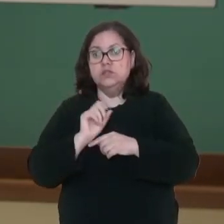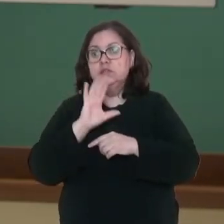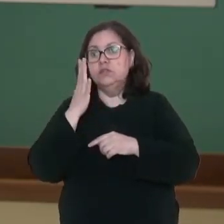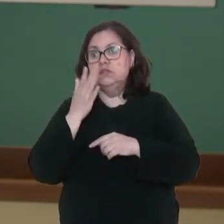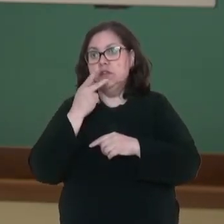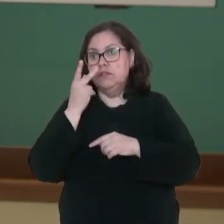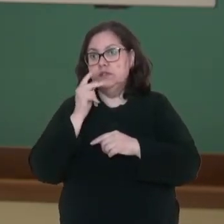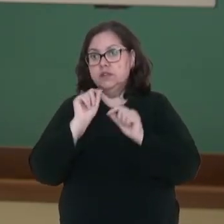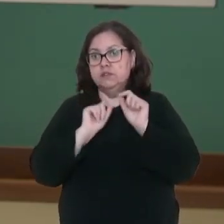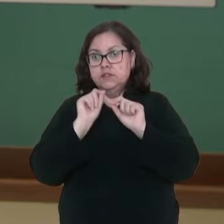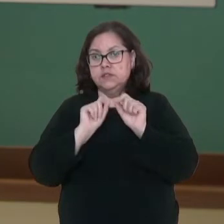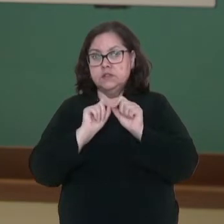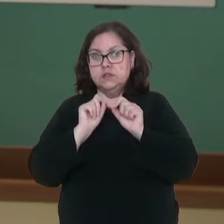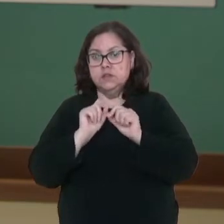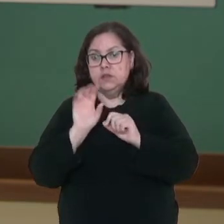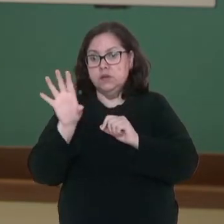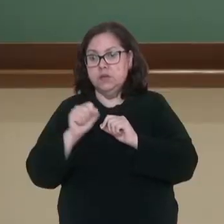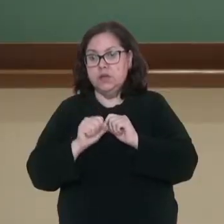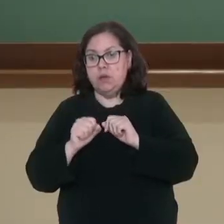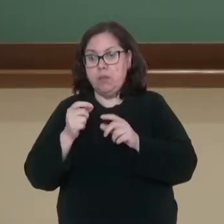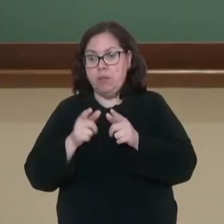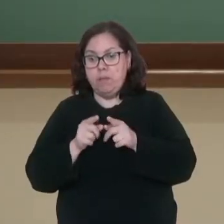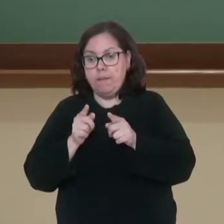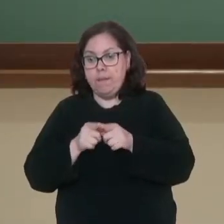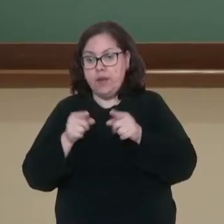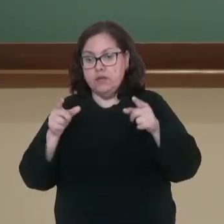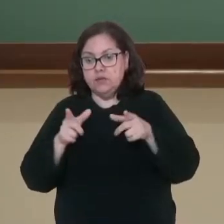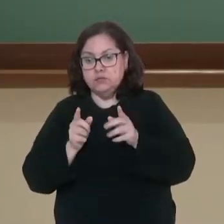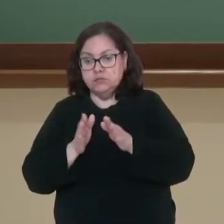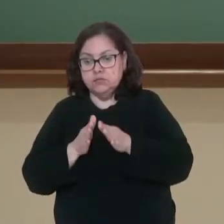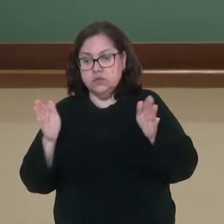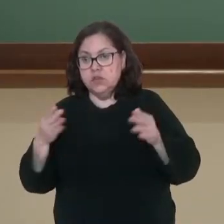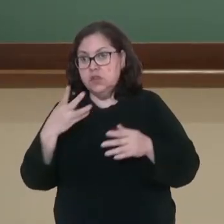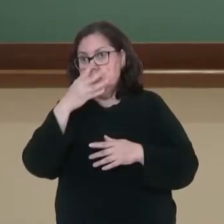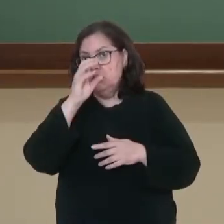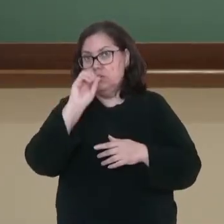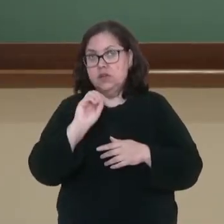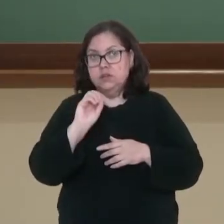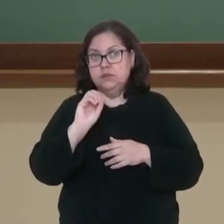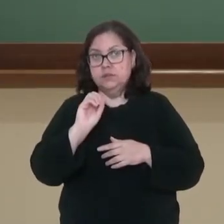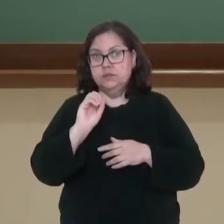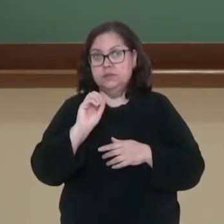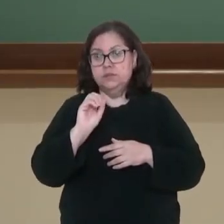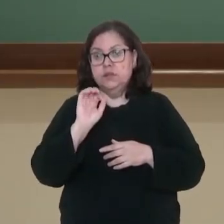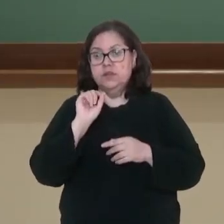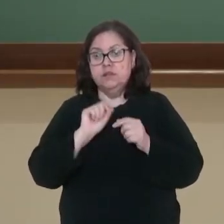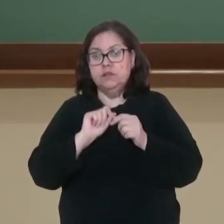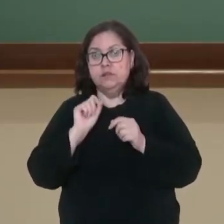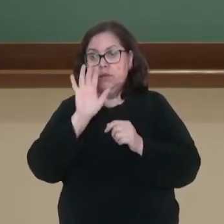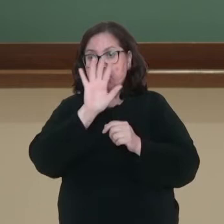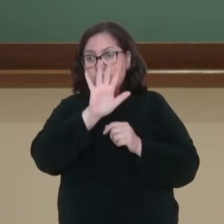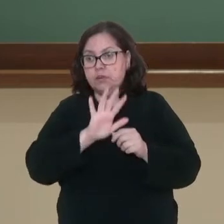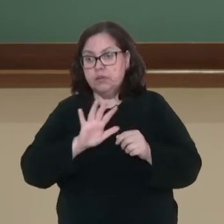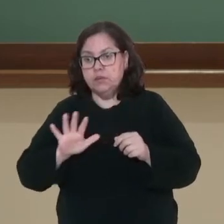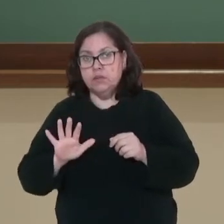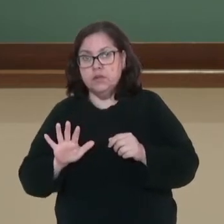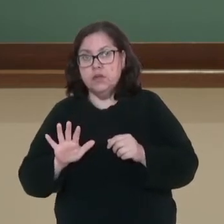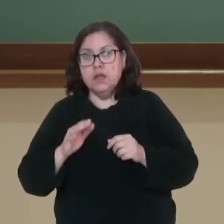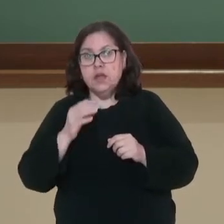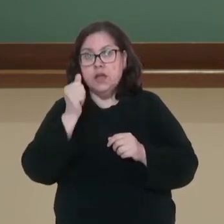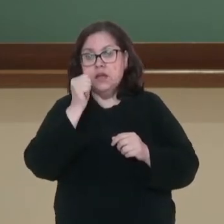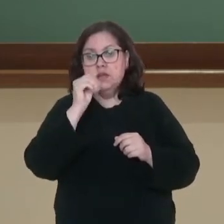vai fazer? Pegar a maior distância entre eles, que é 40, tá? E a gente vai mapear A e C